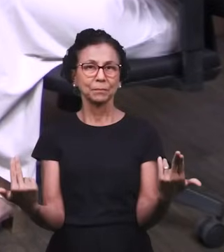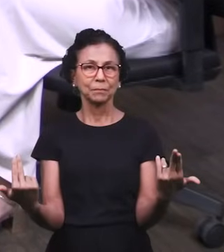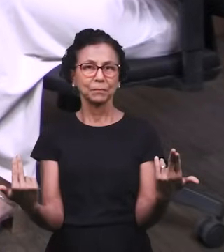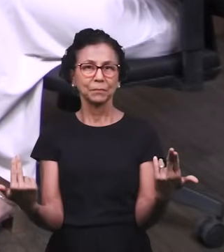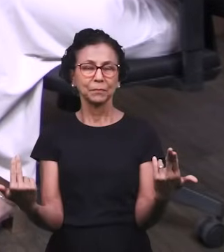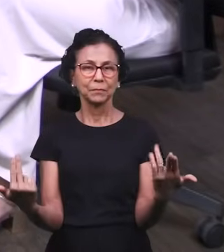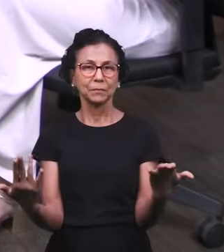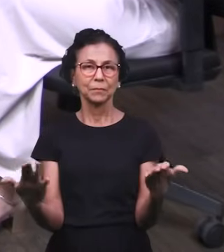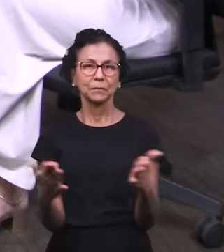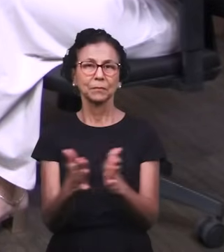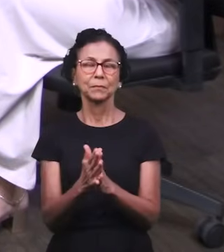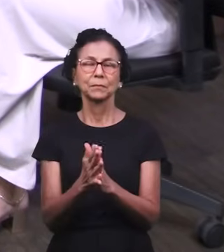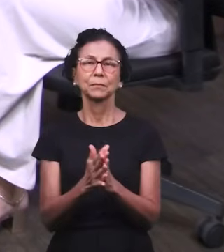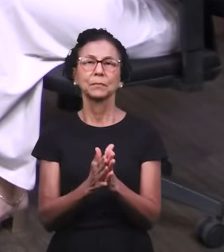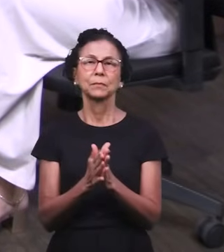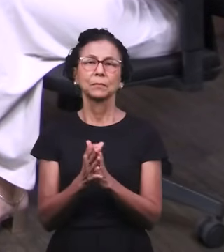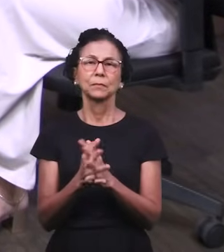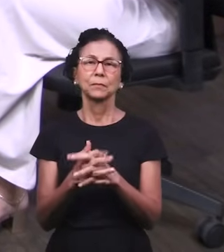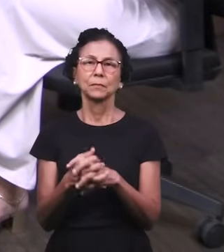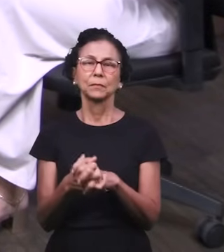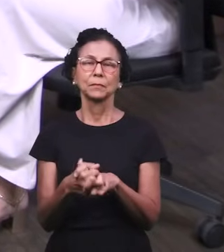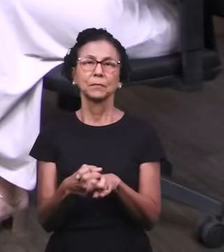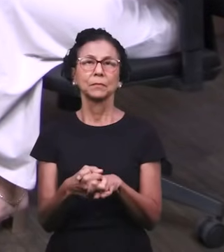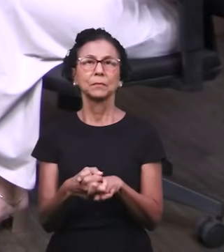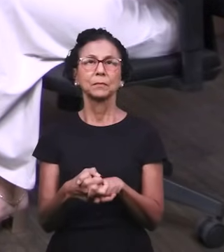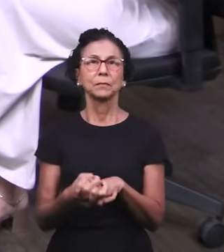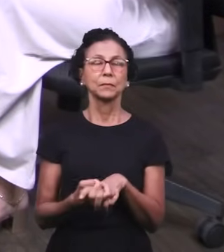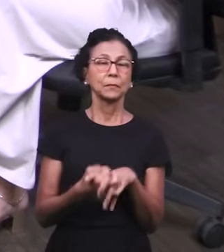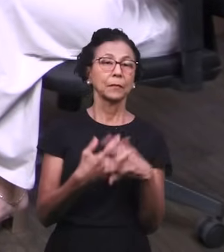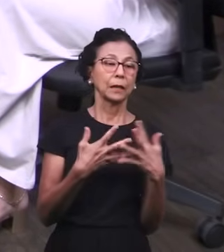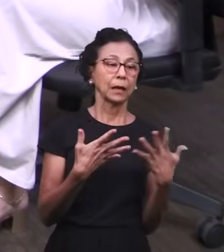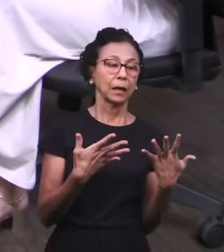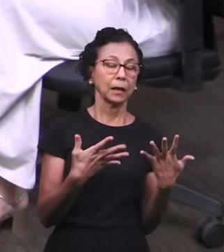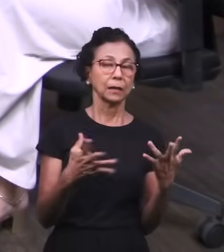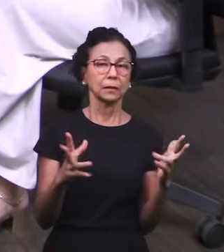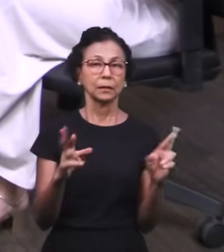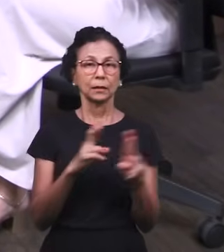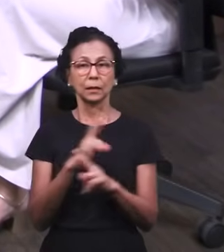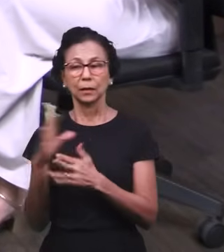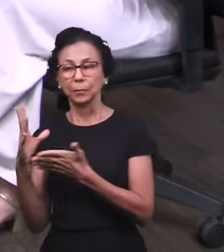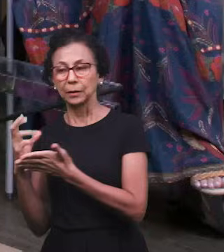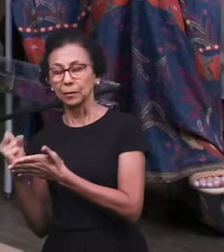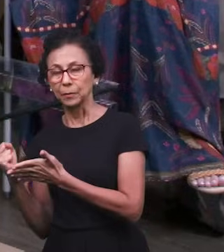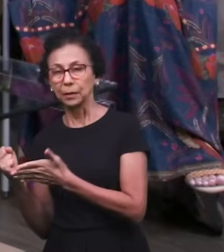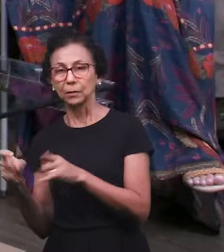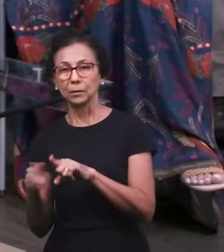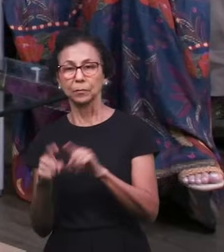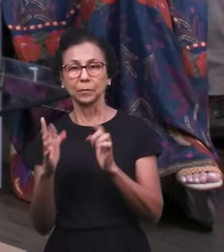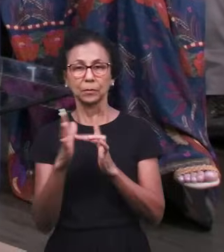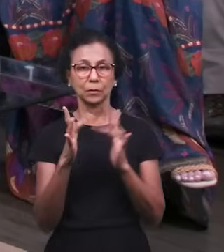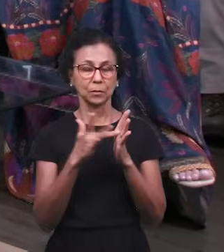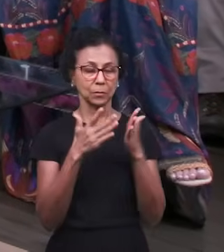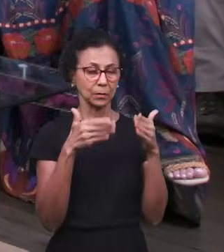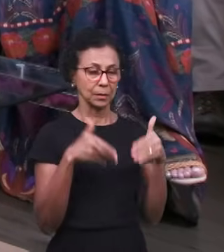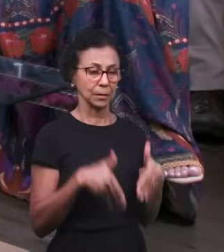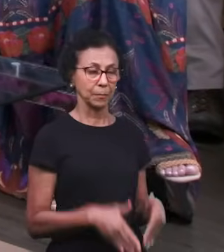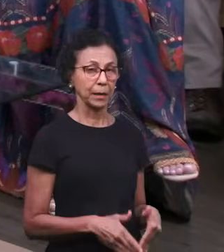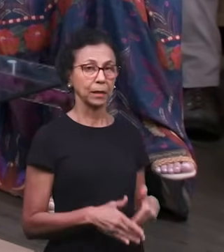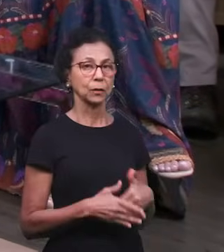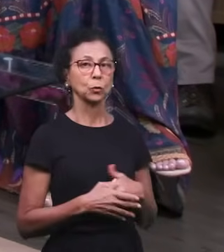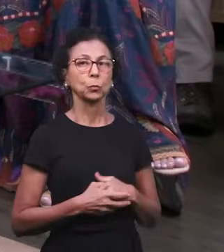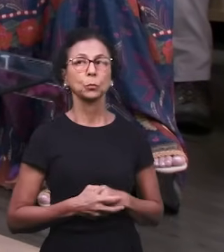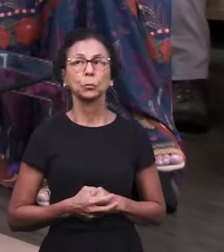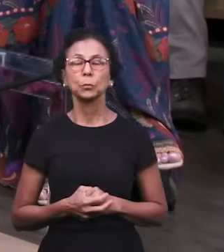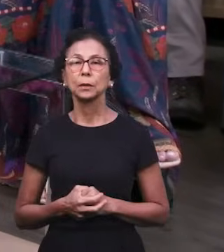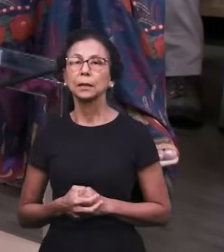Senhor Jesus, é que não existe meio preparado. Não existe uma posição intermediária